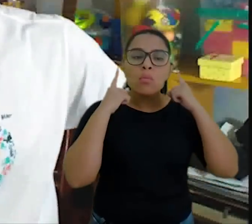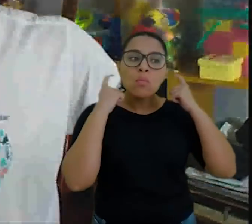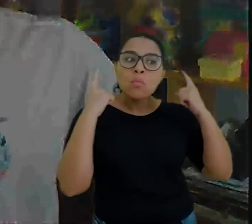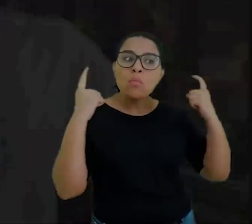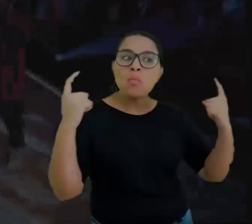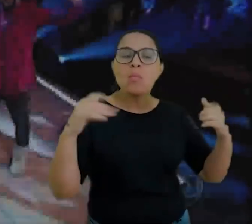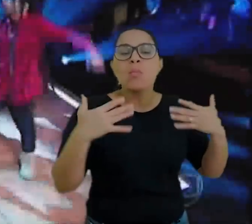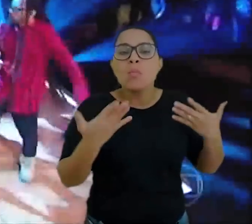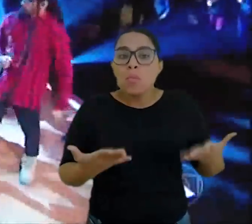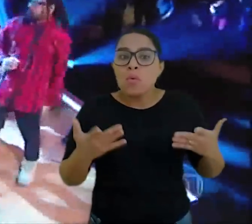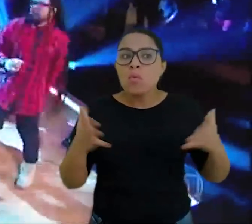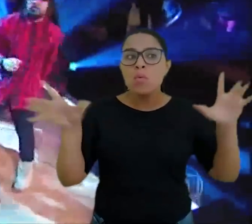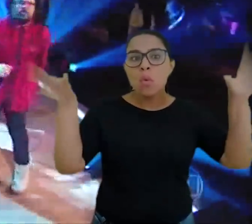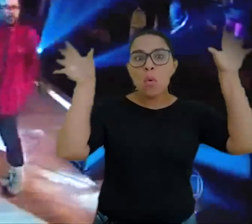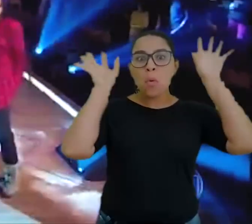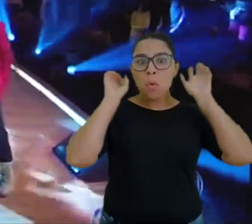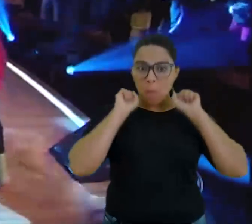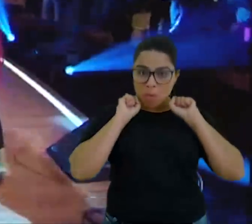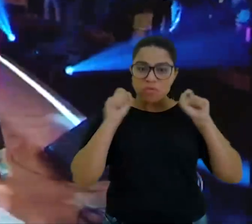banda.